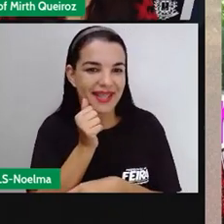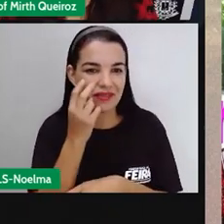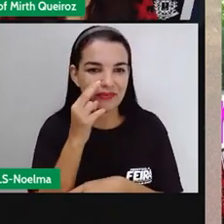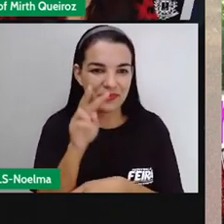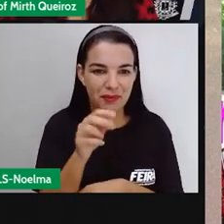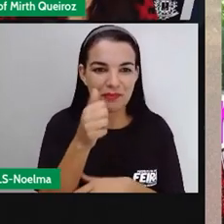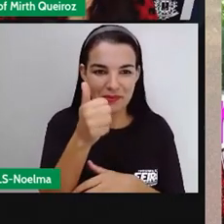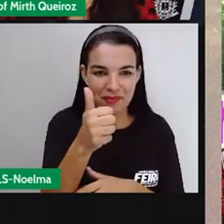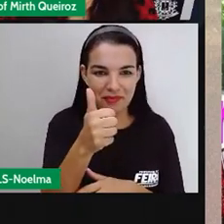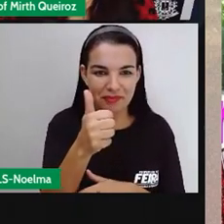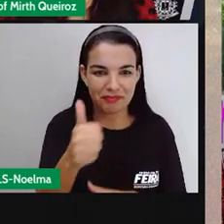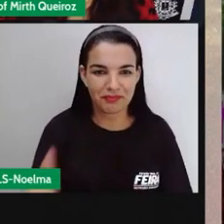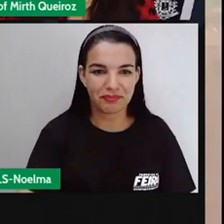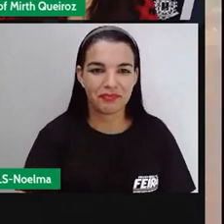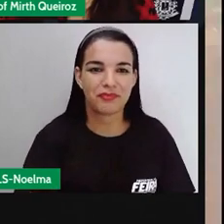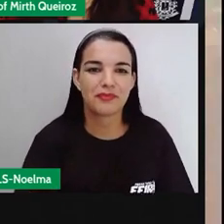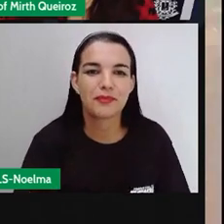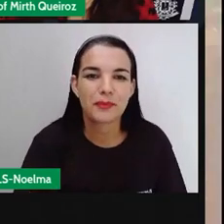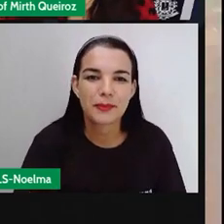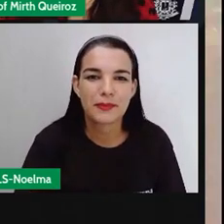Vamos lá?